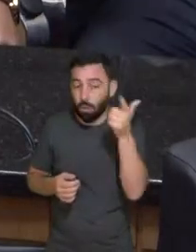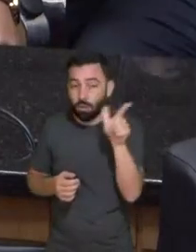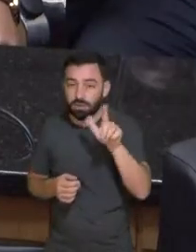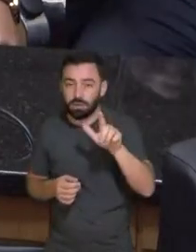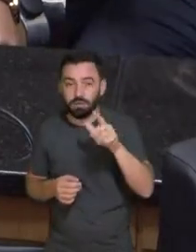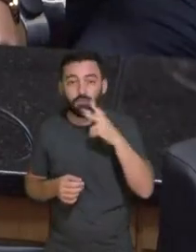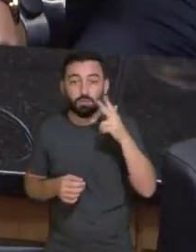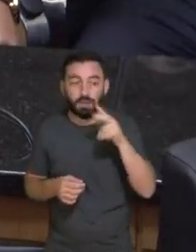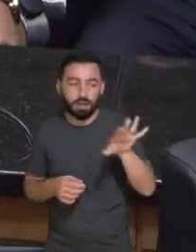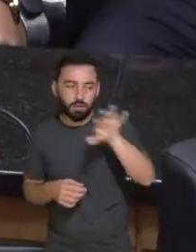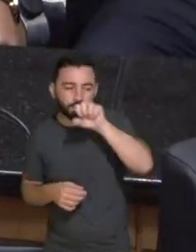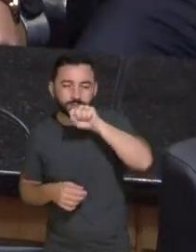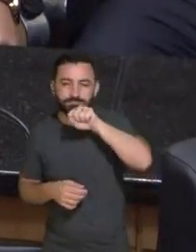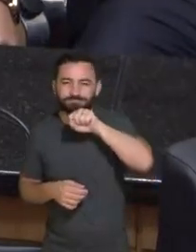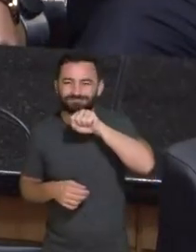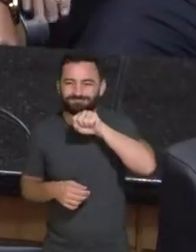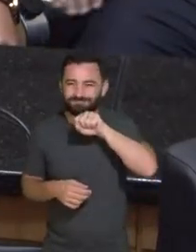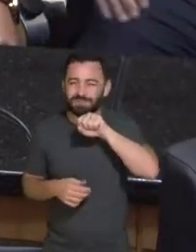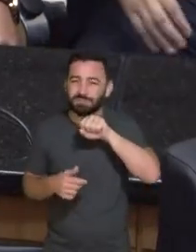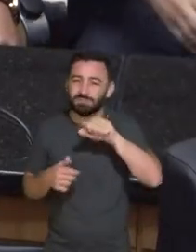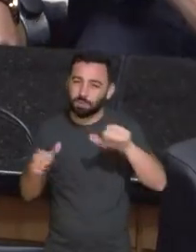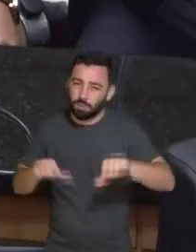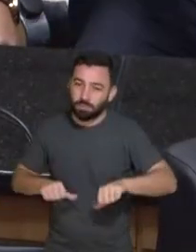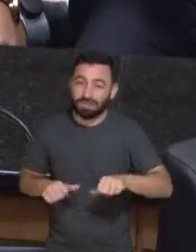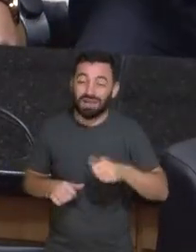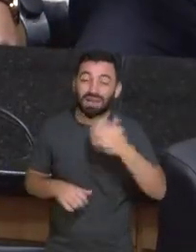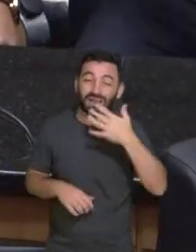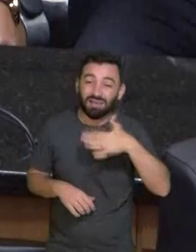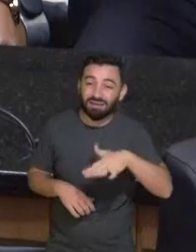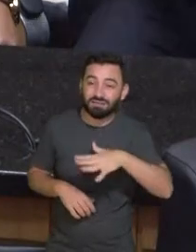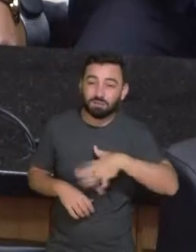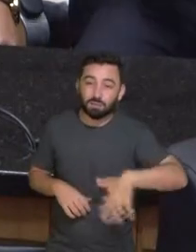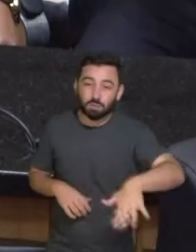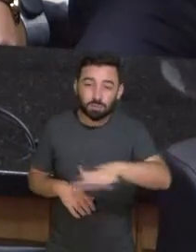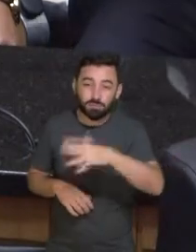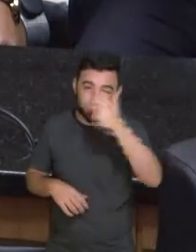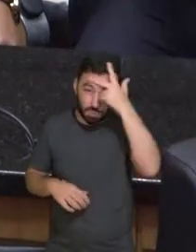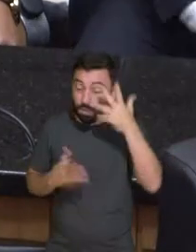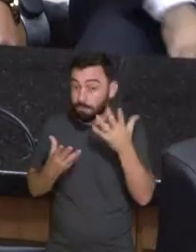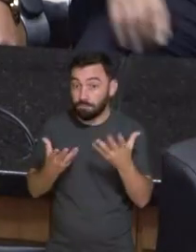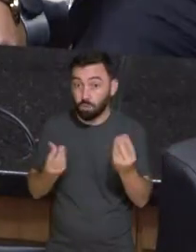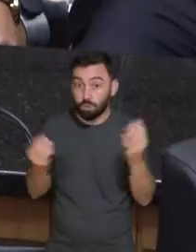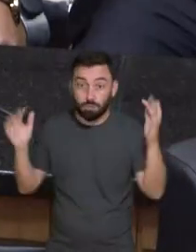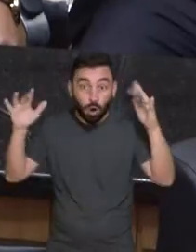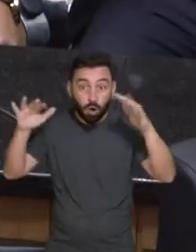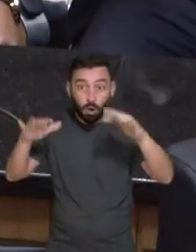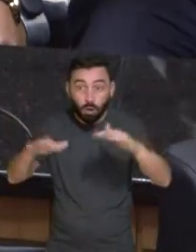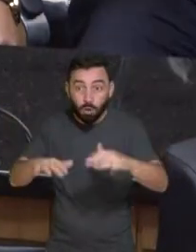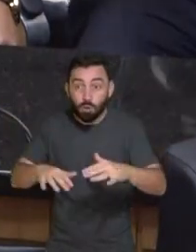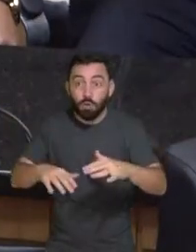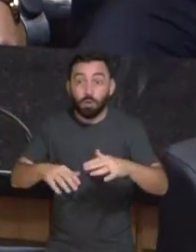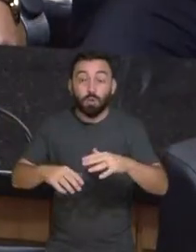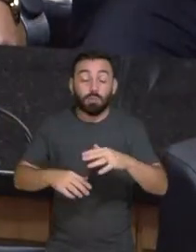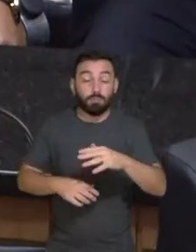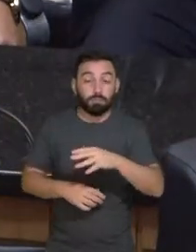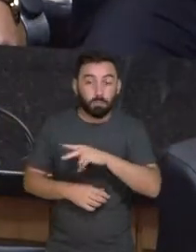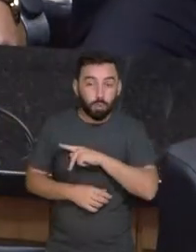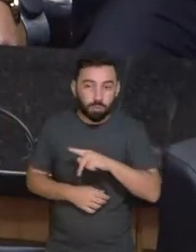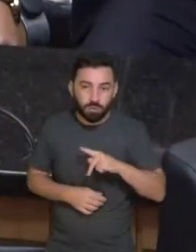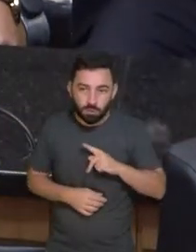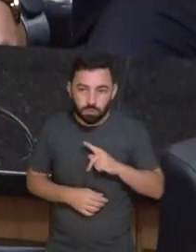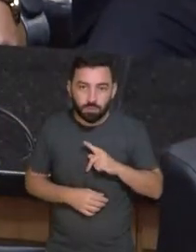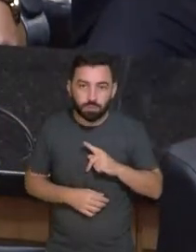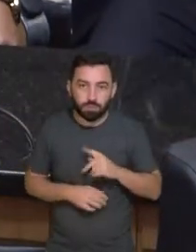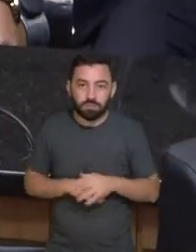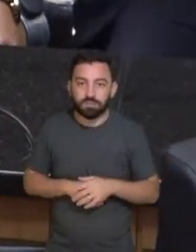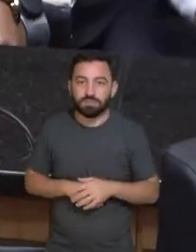caminhando no parque, nossos parques, graças a Deus, estão se tornando um local de aglomeração de pessoas, parques públicos, não privados, e não estamos